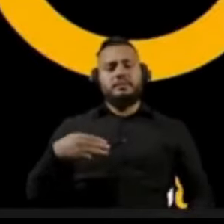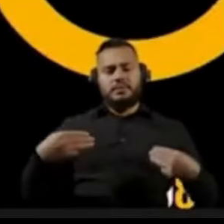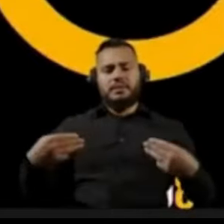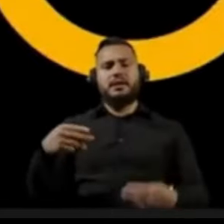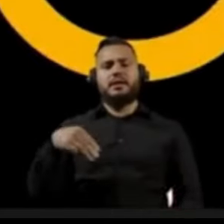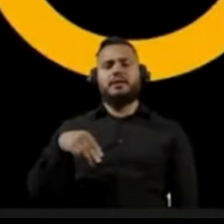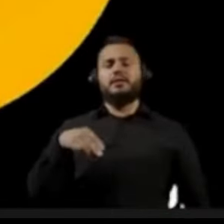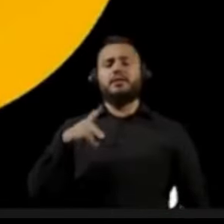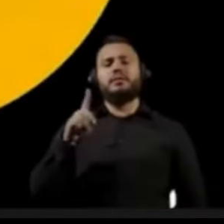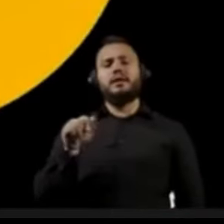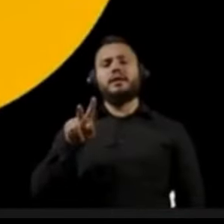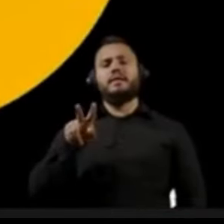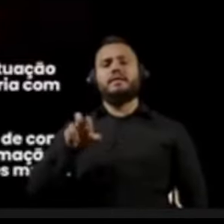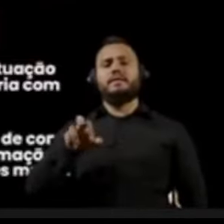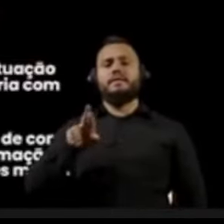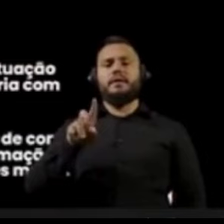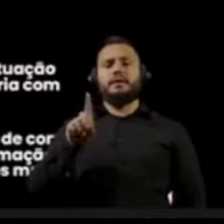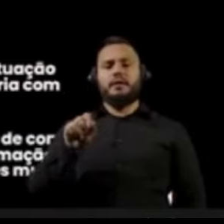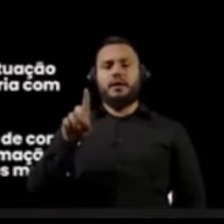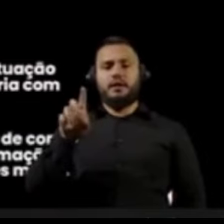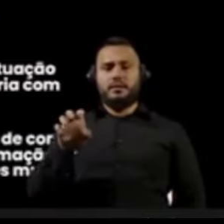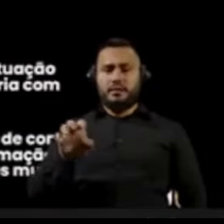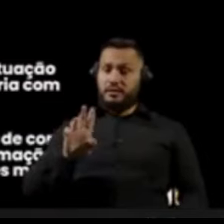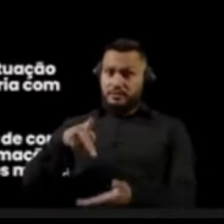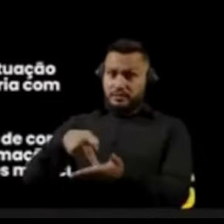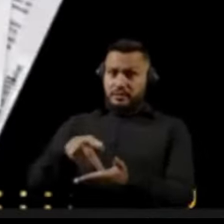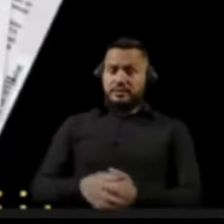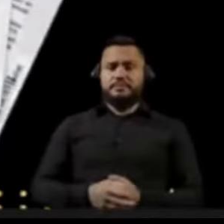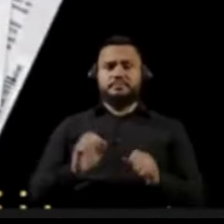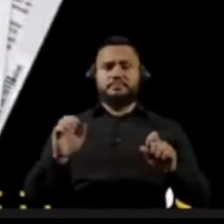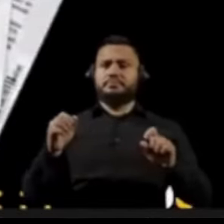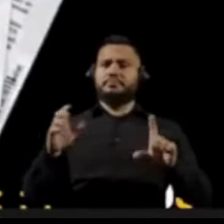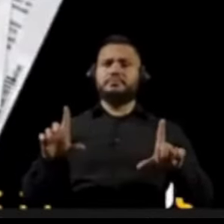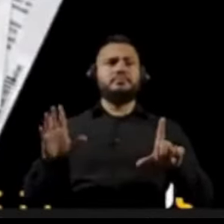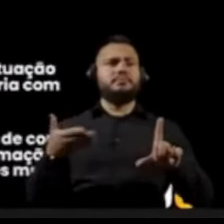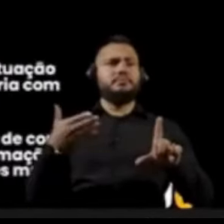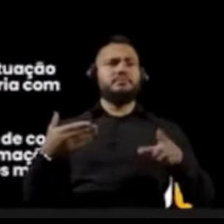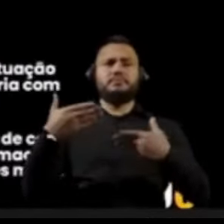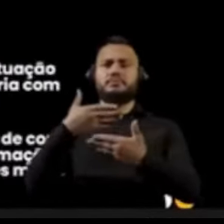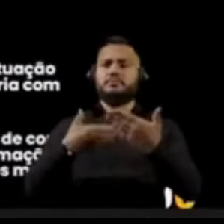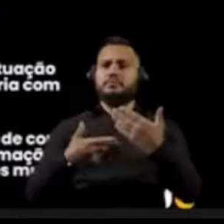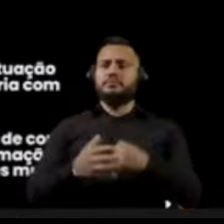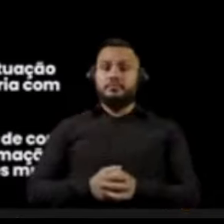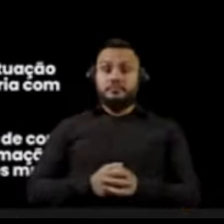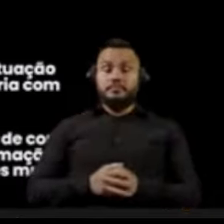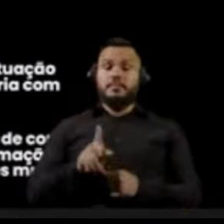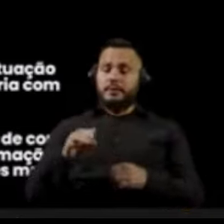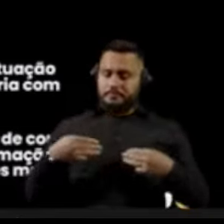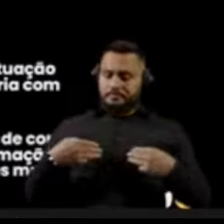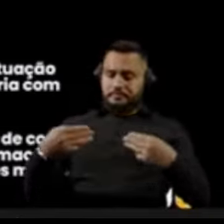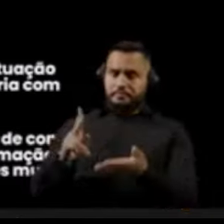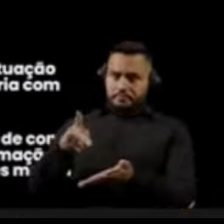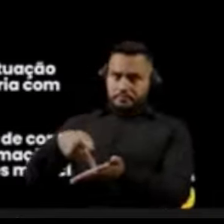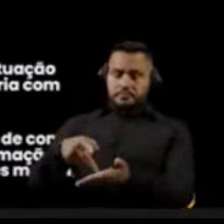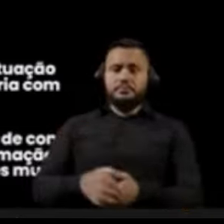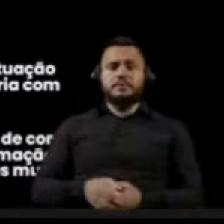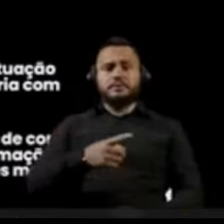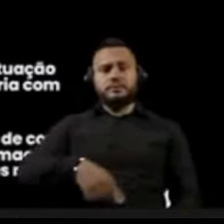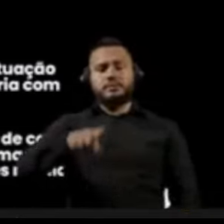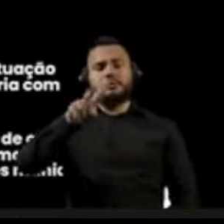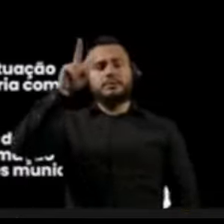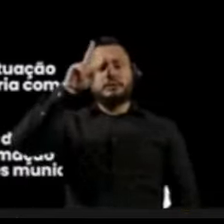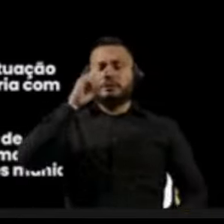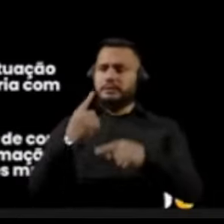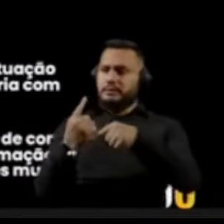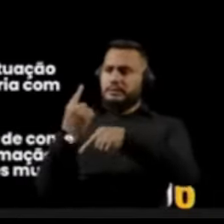ver se a gente acha aqui. Já estamos passando adiante e eu acho que esse slide sumiu. Nesse Ministério da Verdade, vocês lembram de quando, na